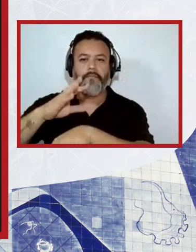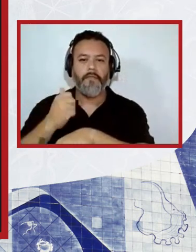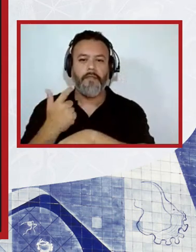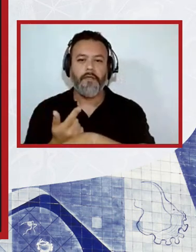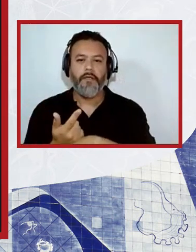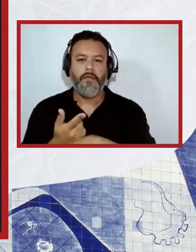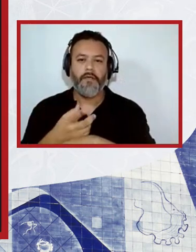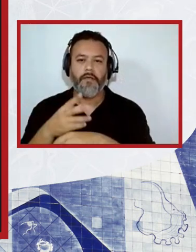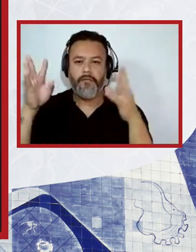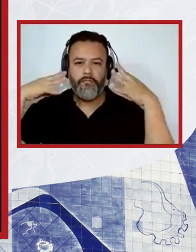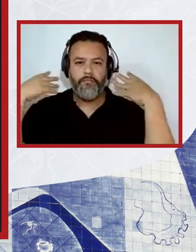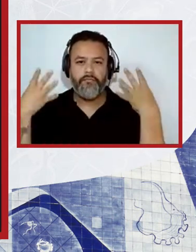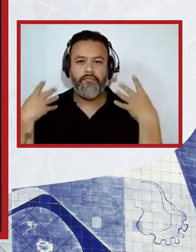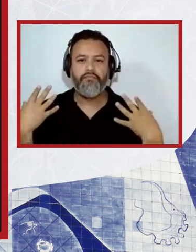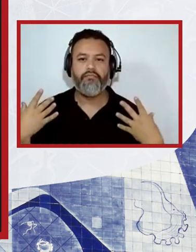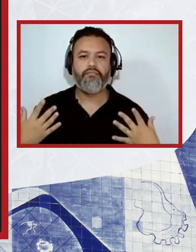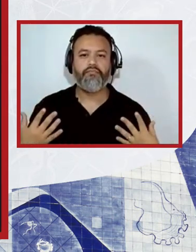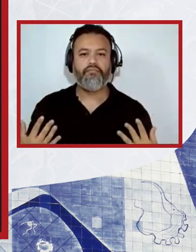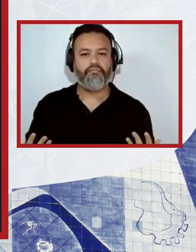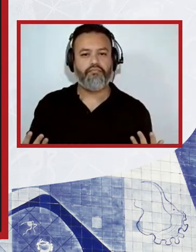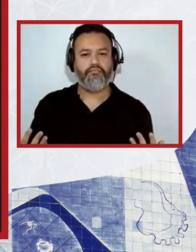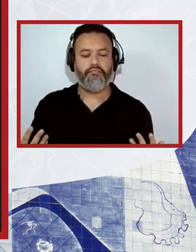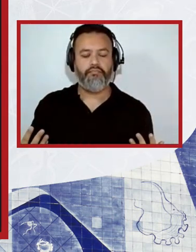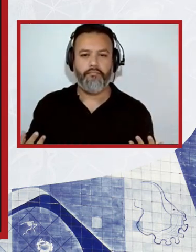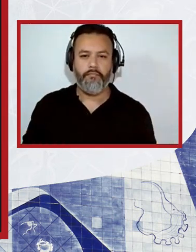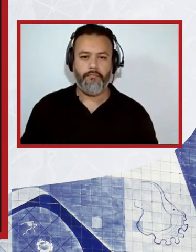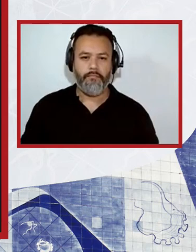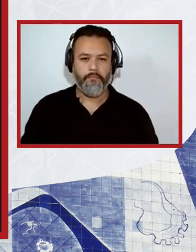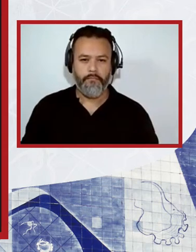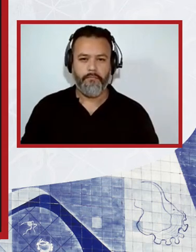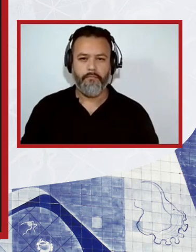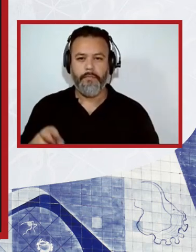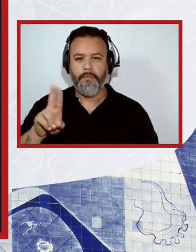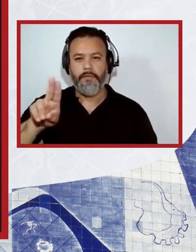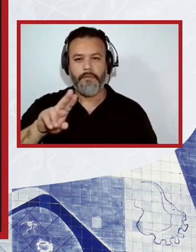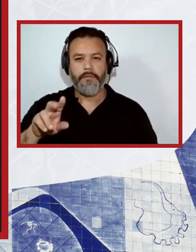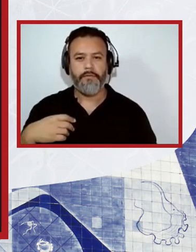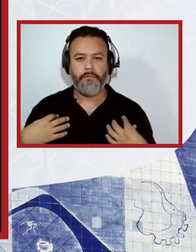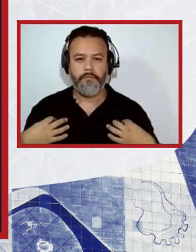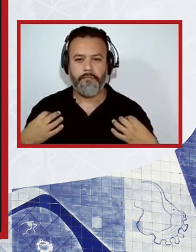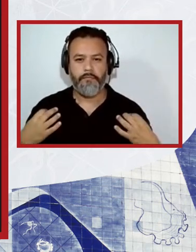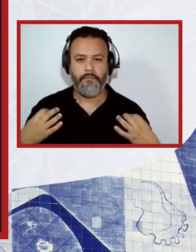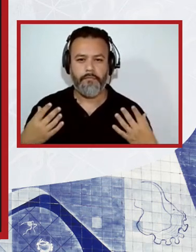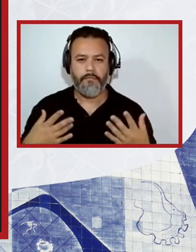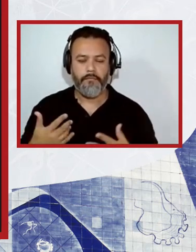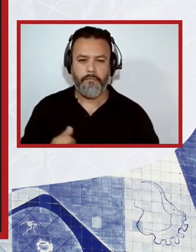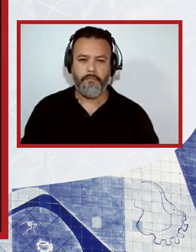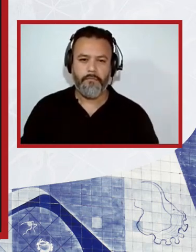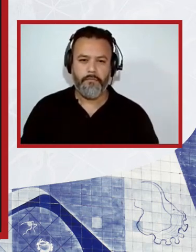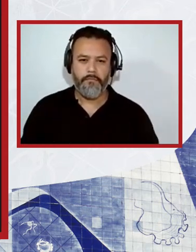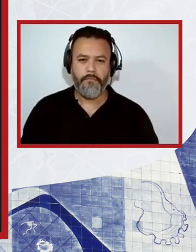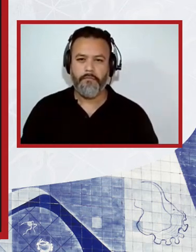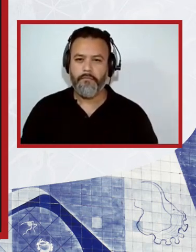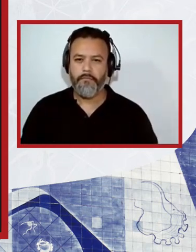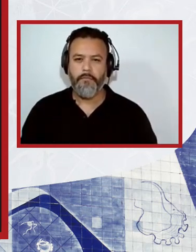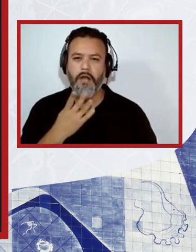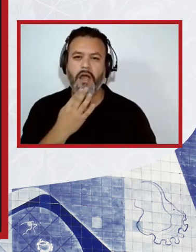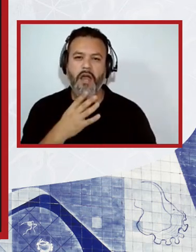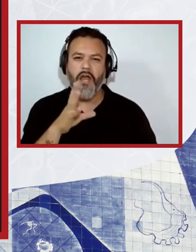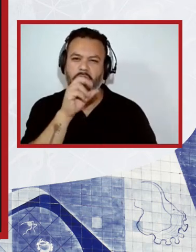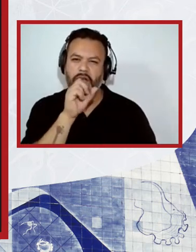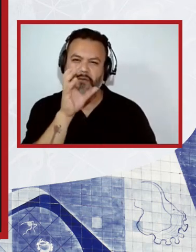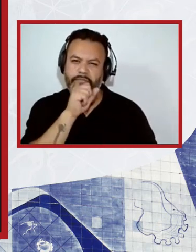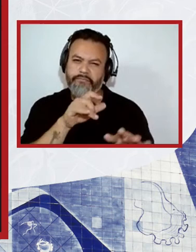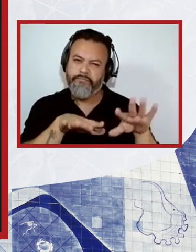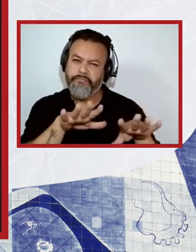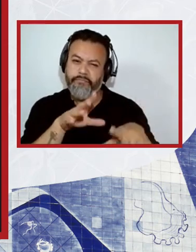ondulados, grandes. Eu estou usando uma blusa meio laranja,